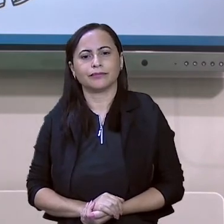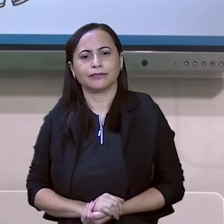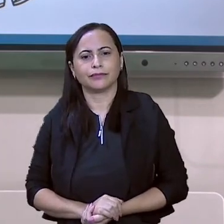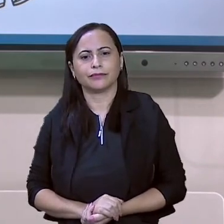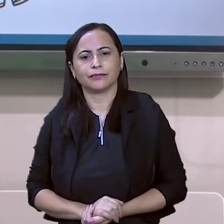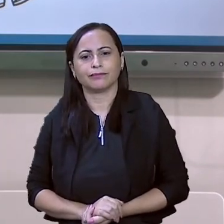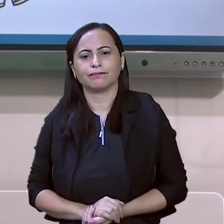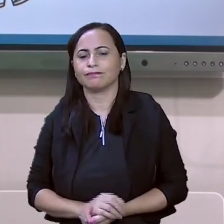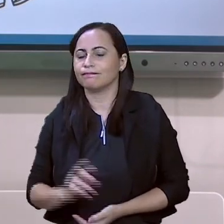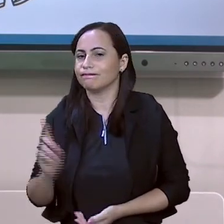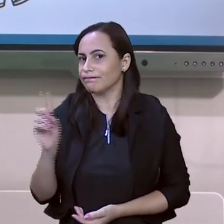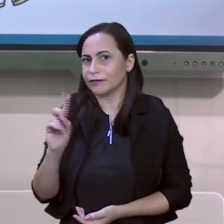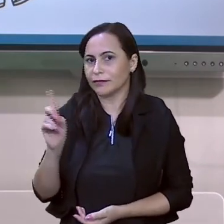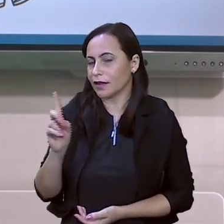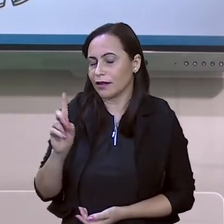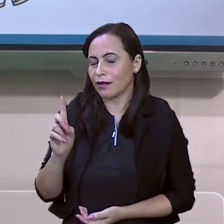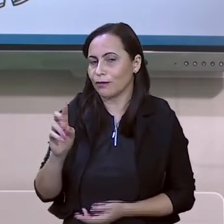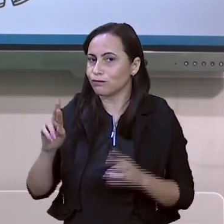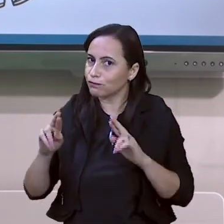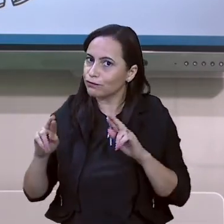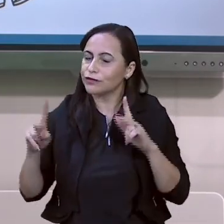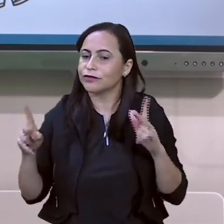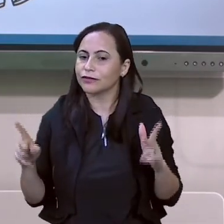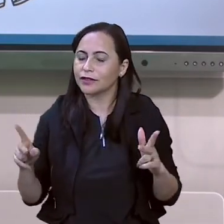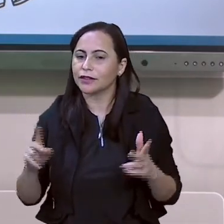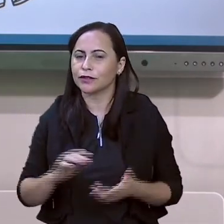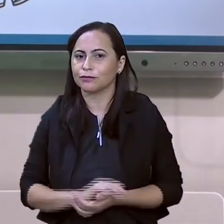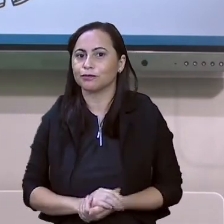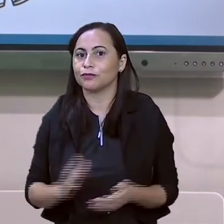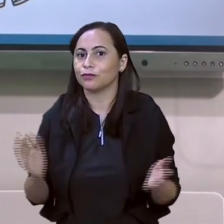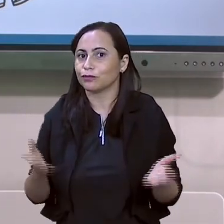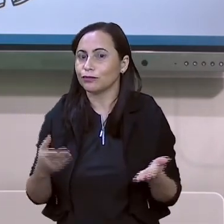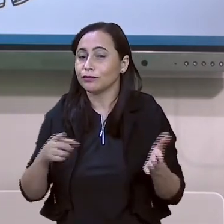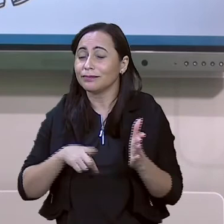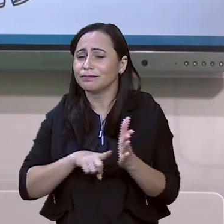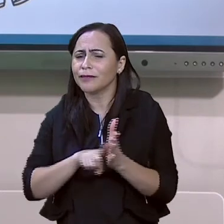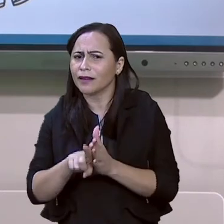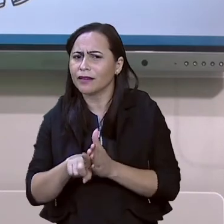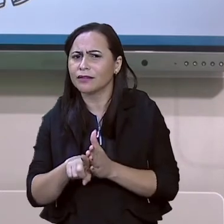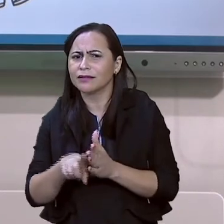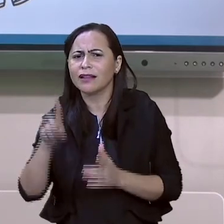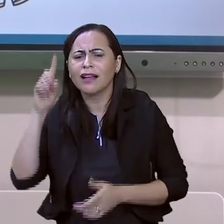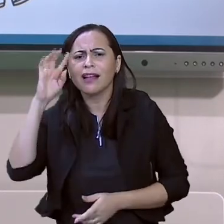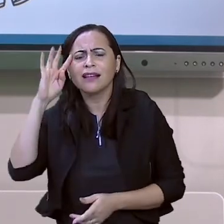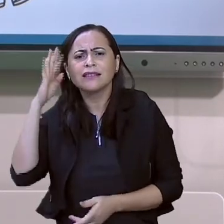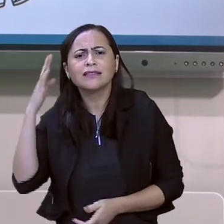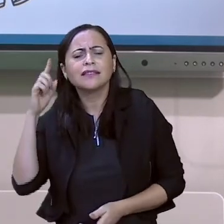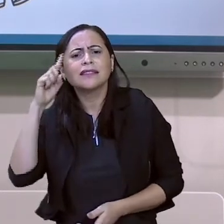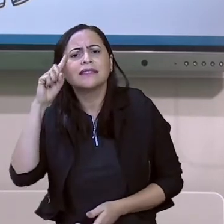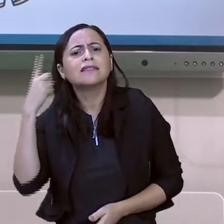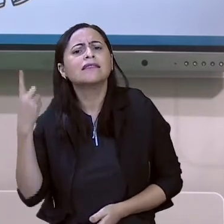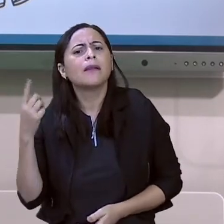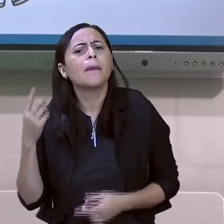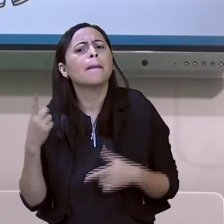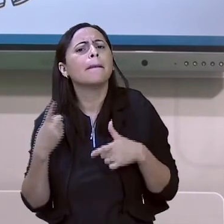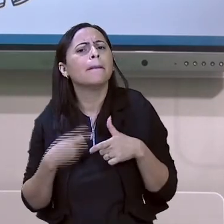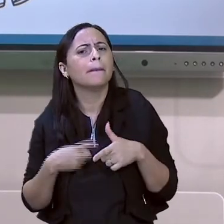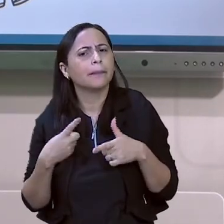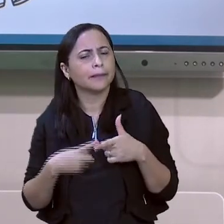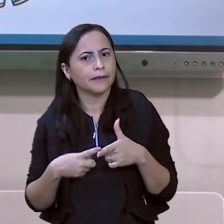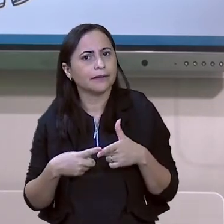foram iguais? Não. E aí eu pergunto para você, será por que os resultados não foram